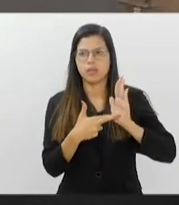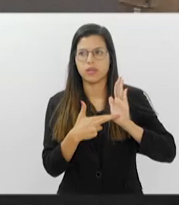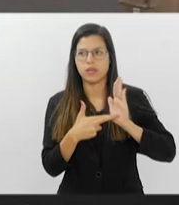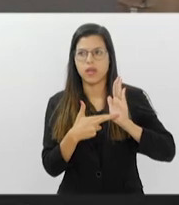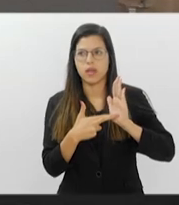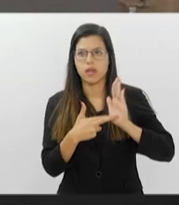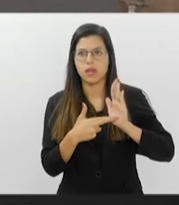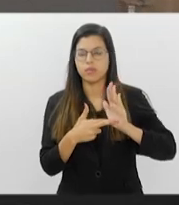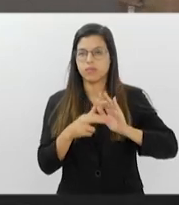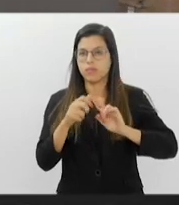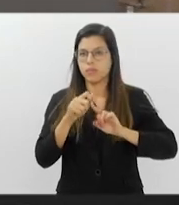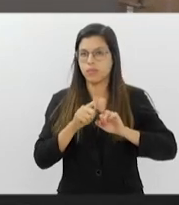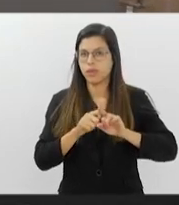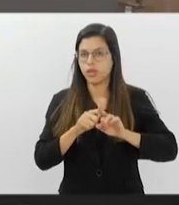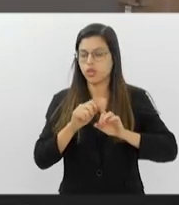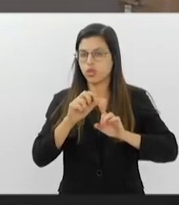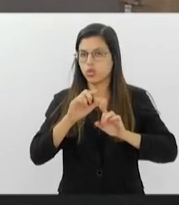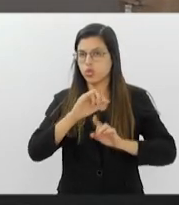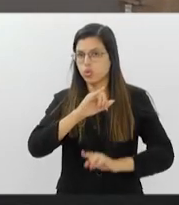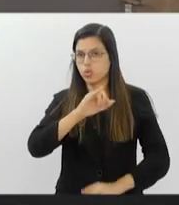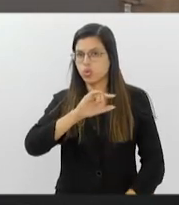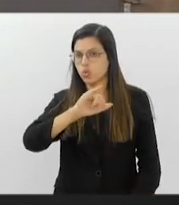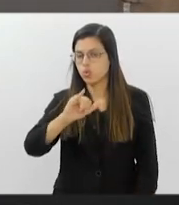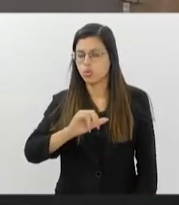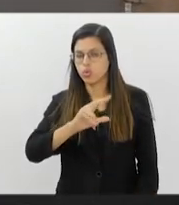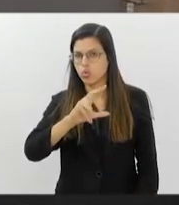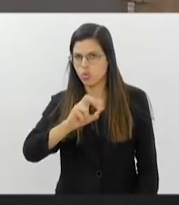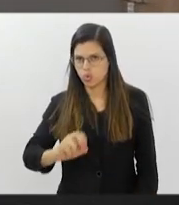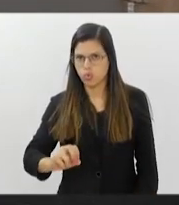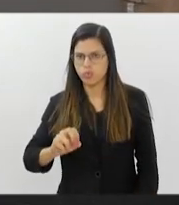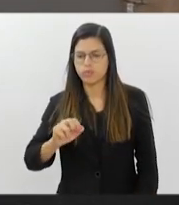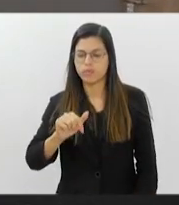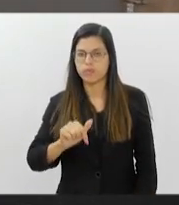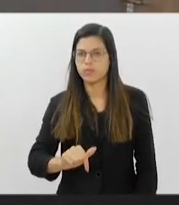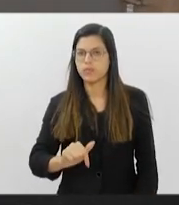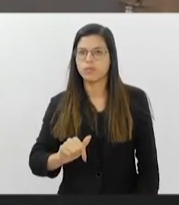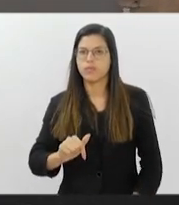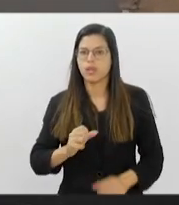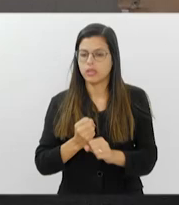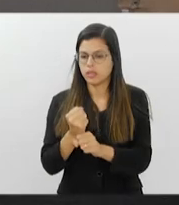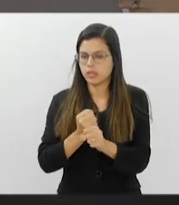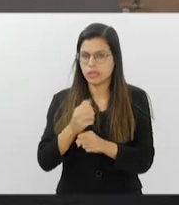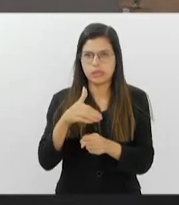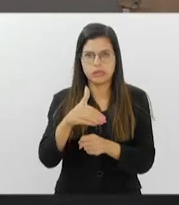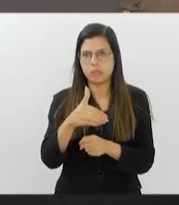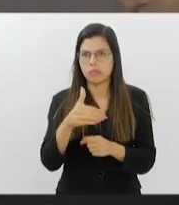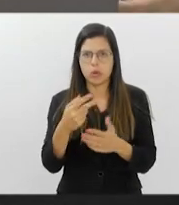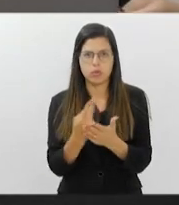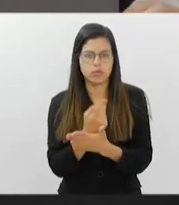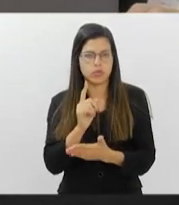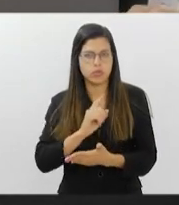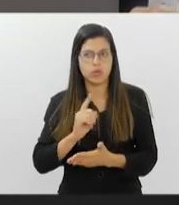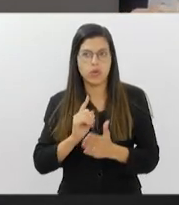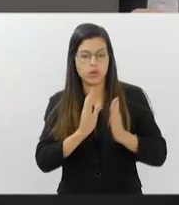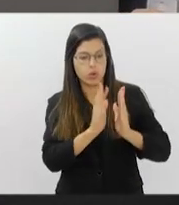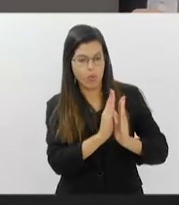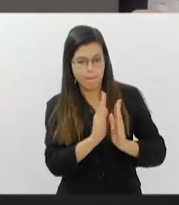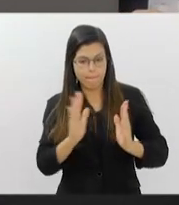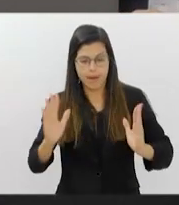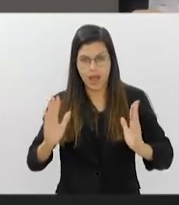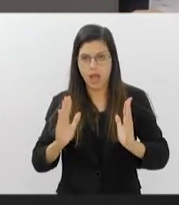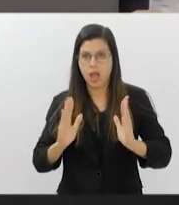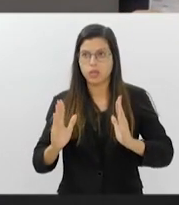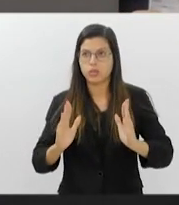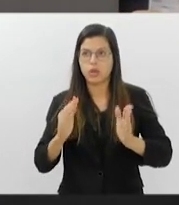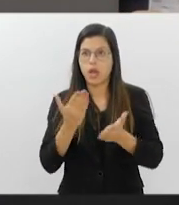desde julho deste ano, e não o foi. E o prazo para as pessoas se inscreverem no programa, os devedores,